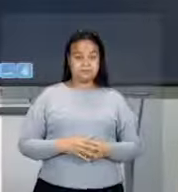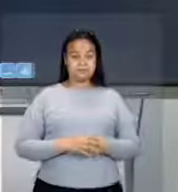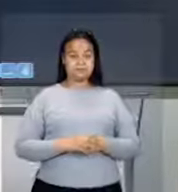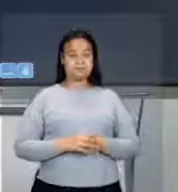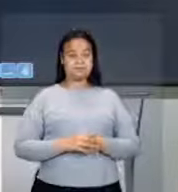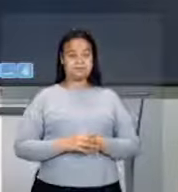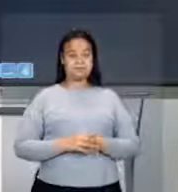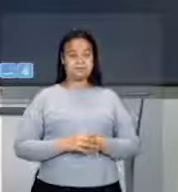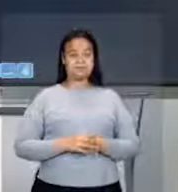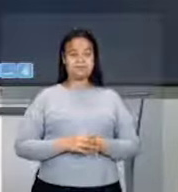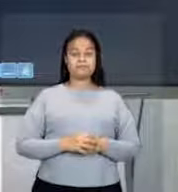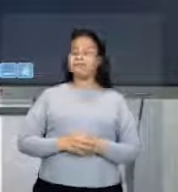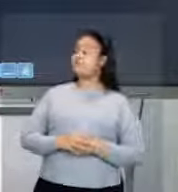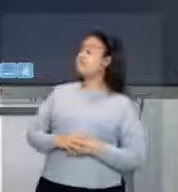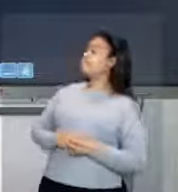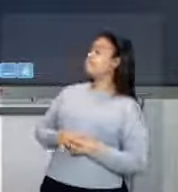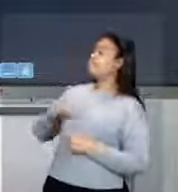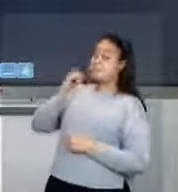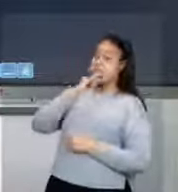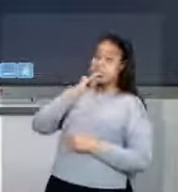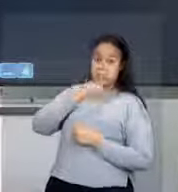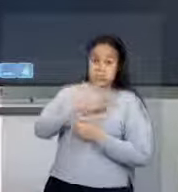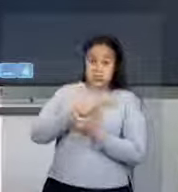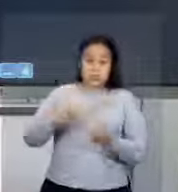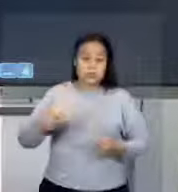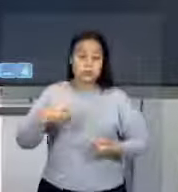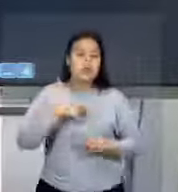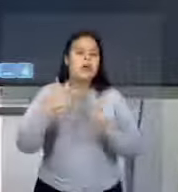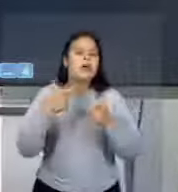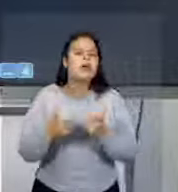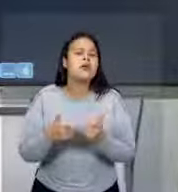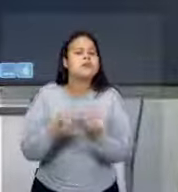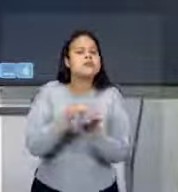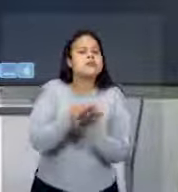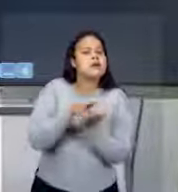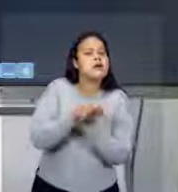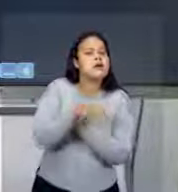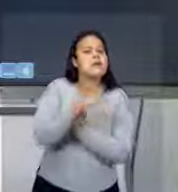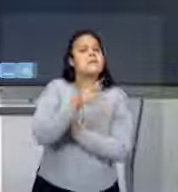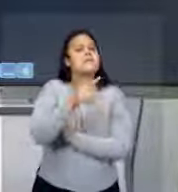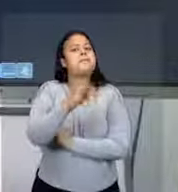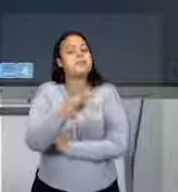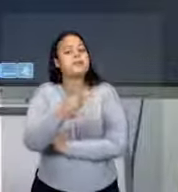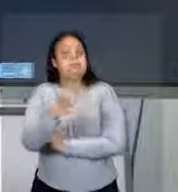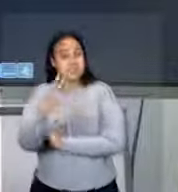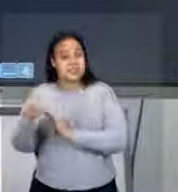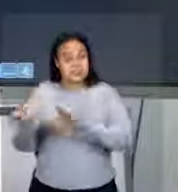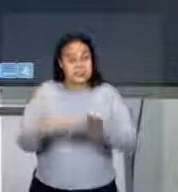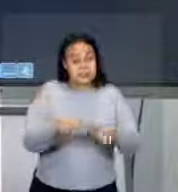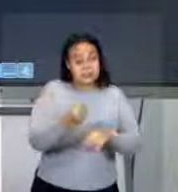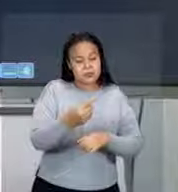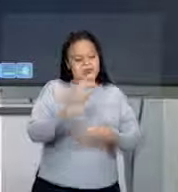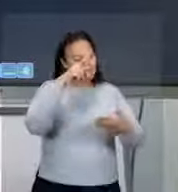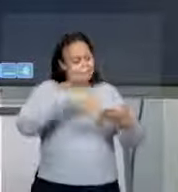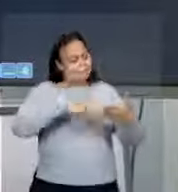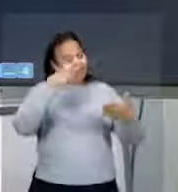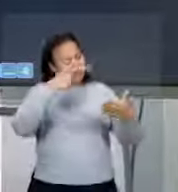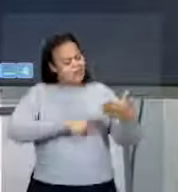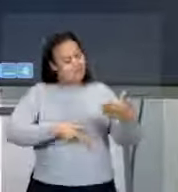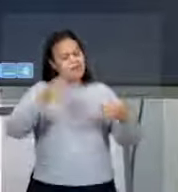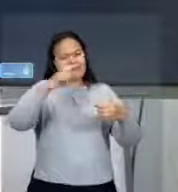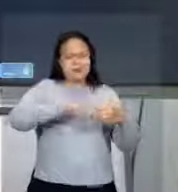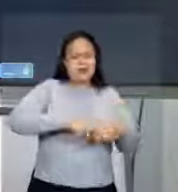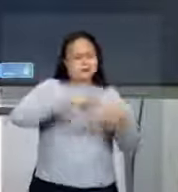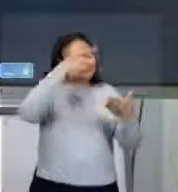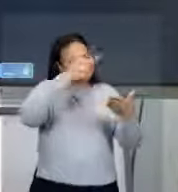Bem, esses exemplos estão lá no seu PET 3, na semana 1. Releia, retome,